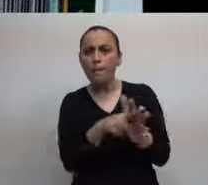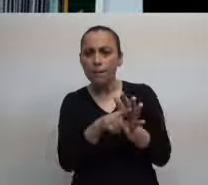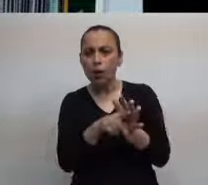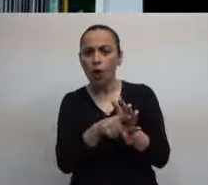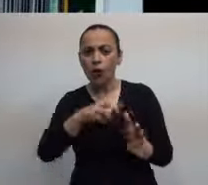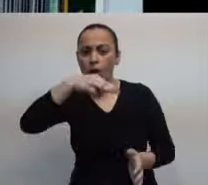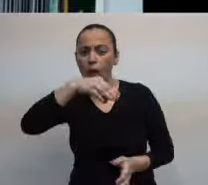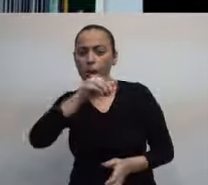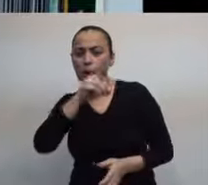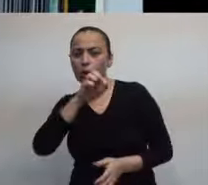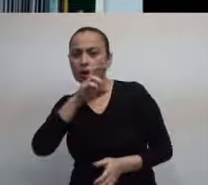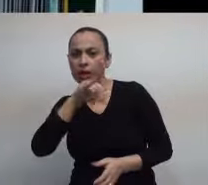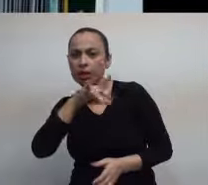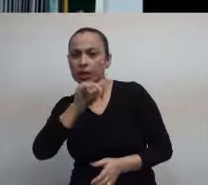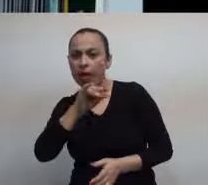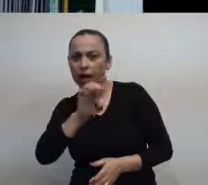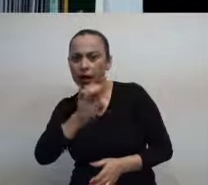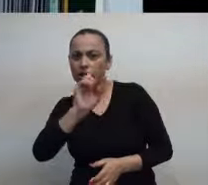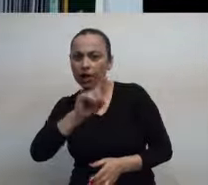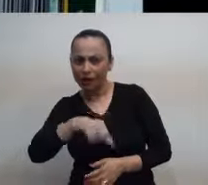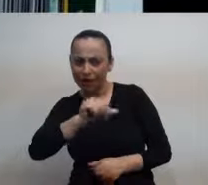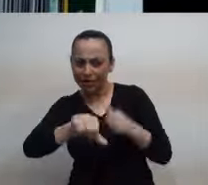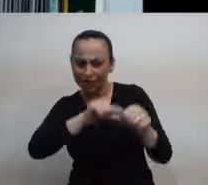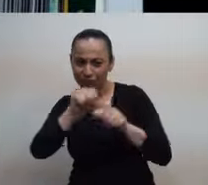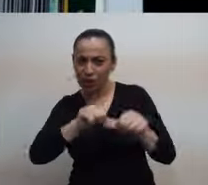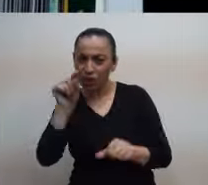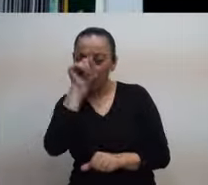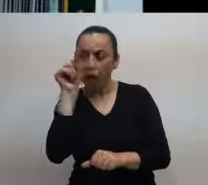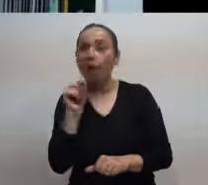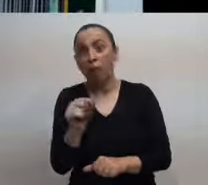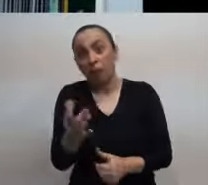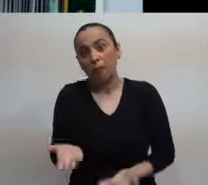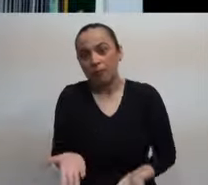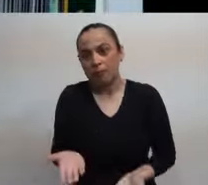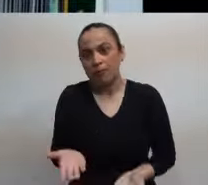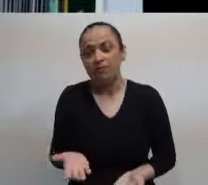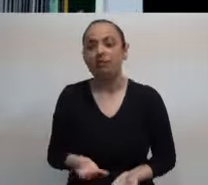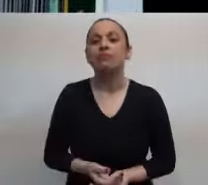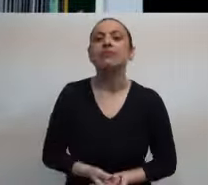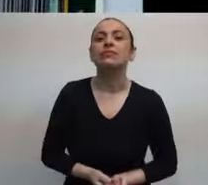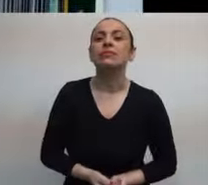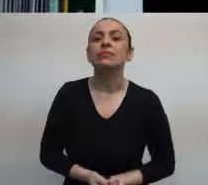a própria modernidade que está sendo transformada?